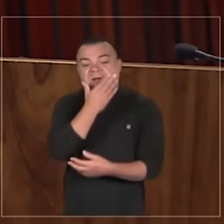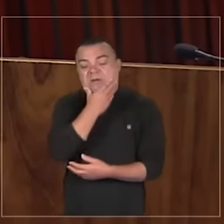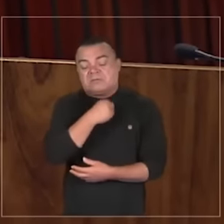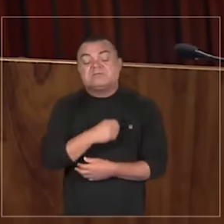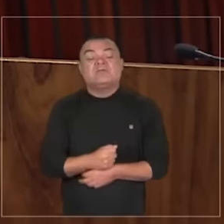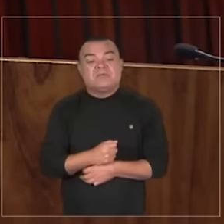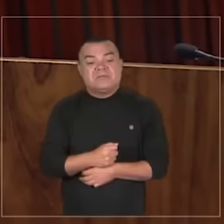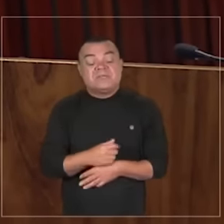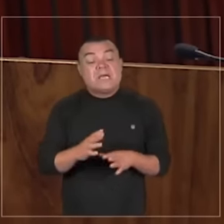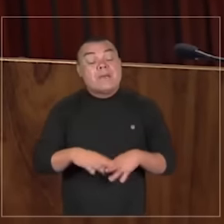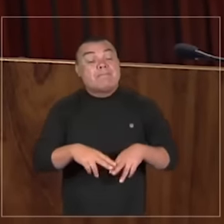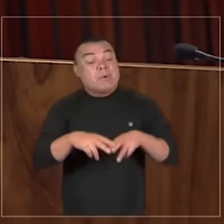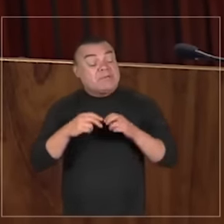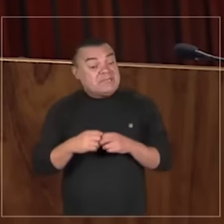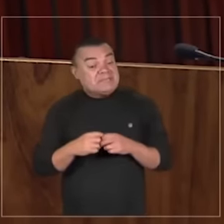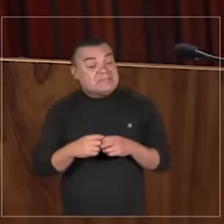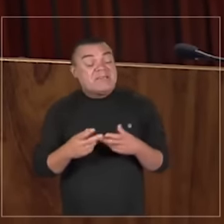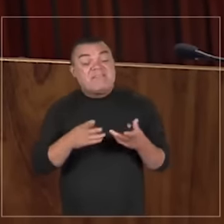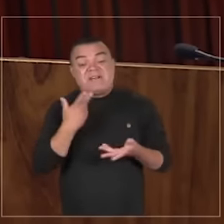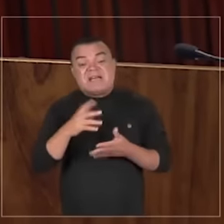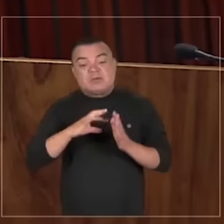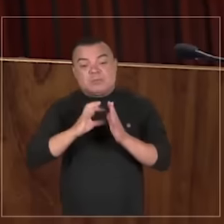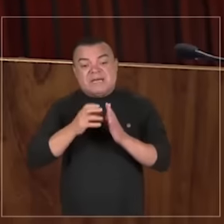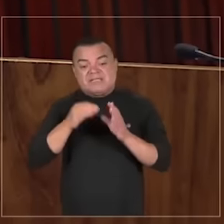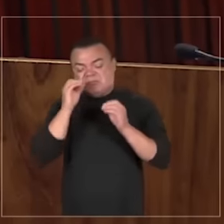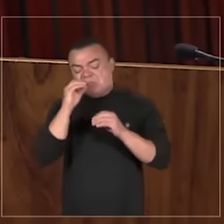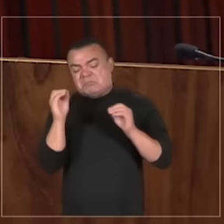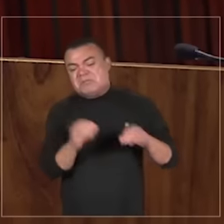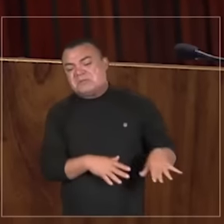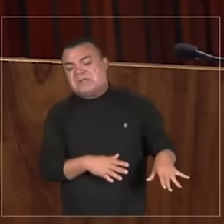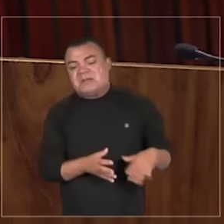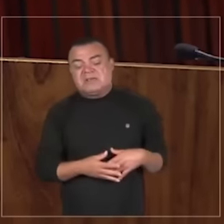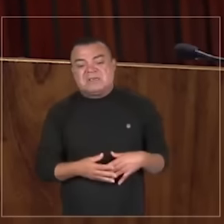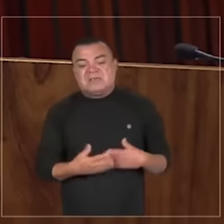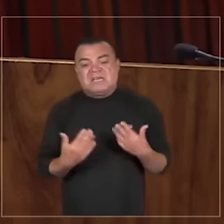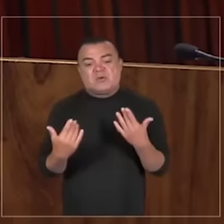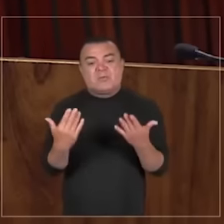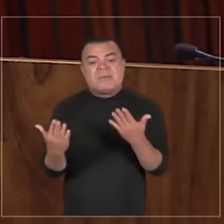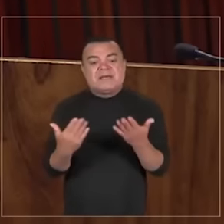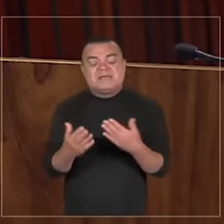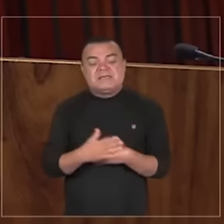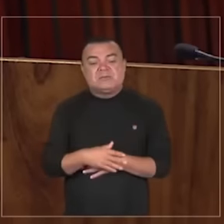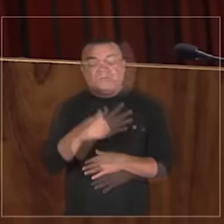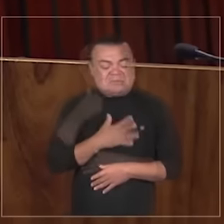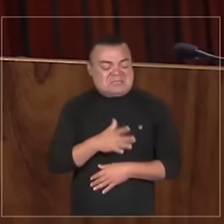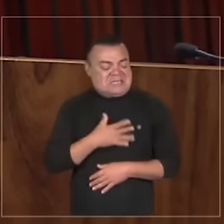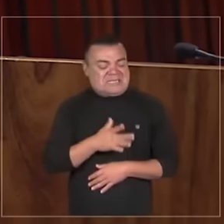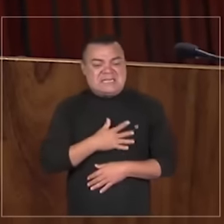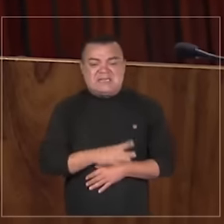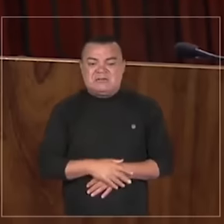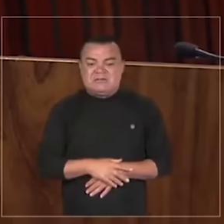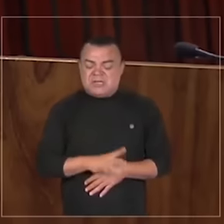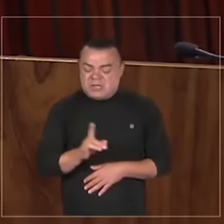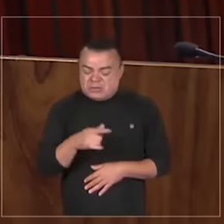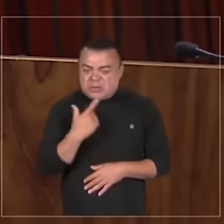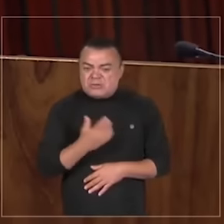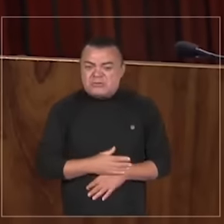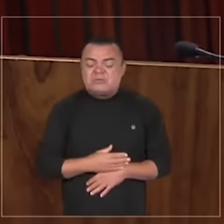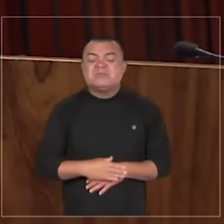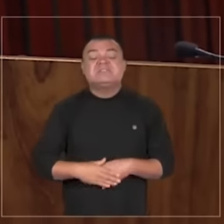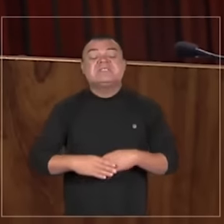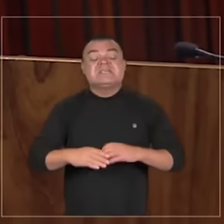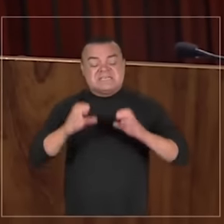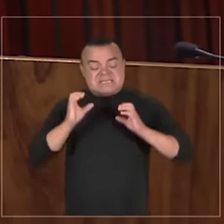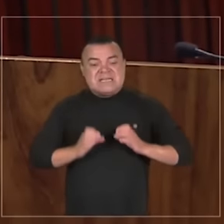o partido abandonou, como outrora dizia, se o marido abandonou a coitada, não tem coitado, não. Muitas vezes coitados são homens e ninguém